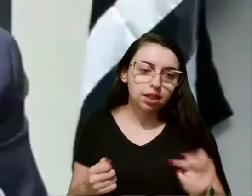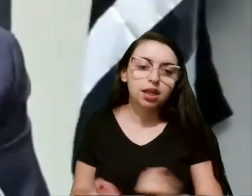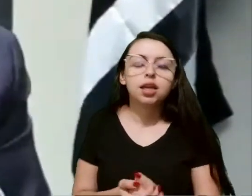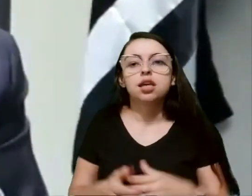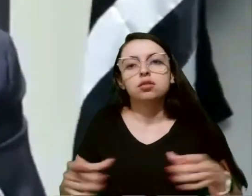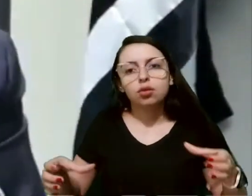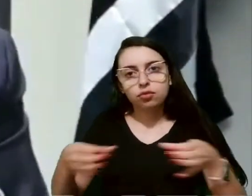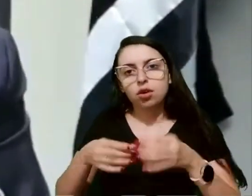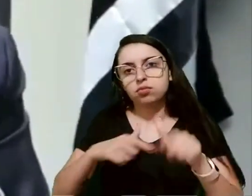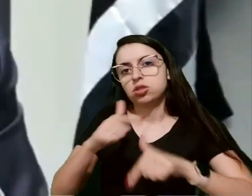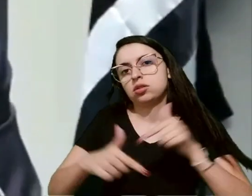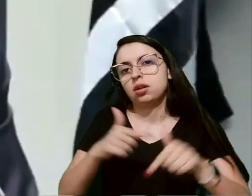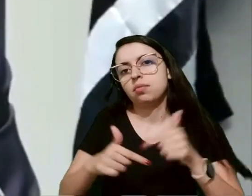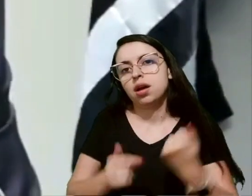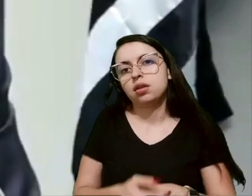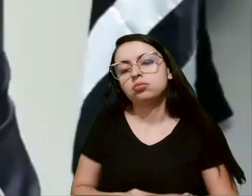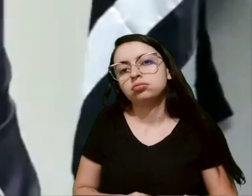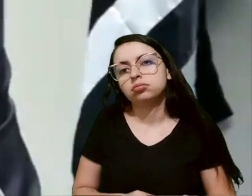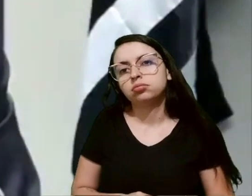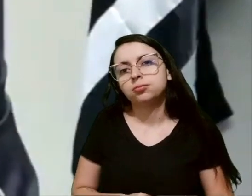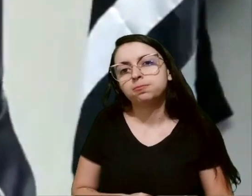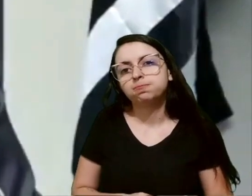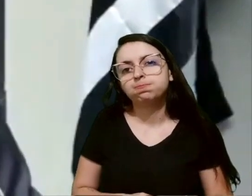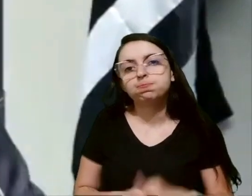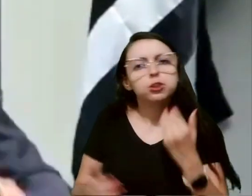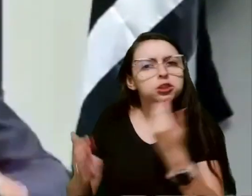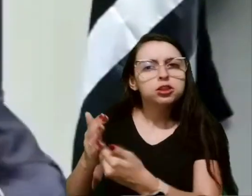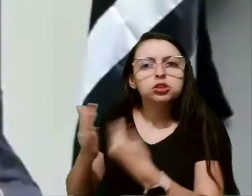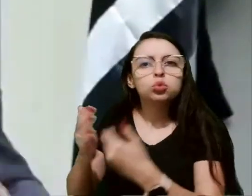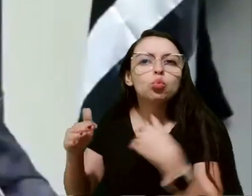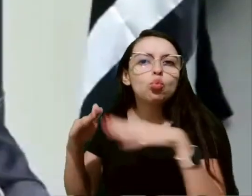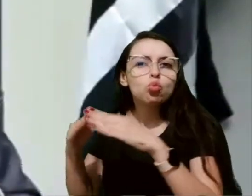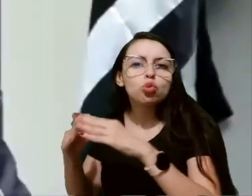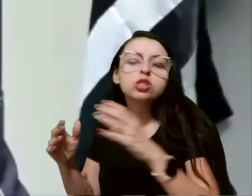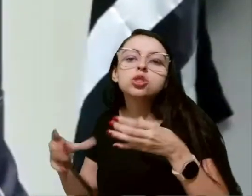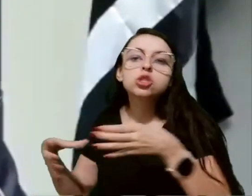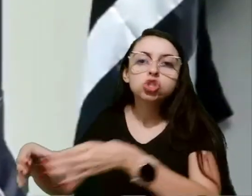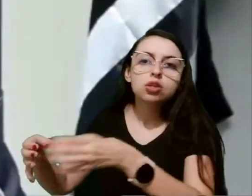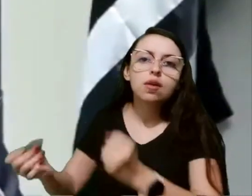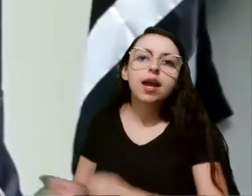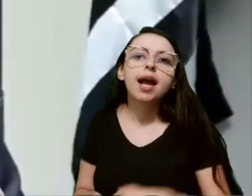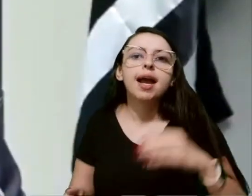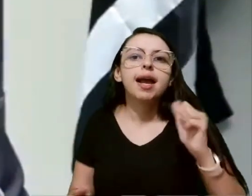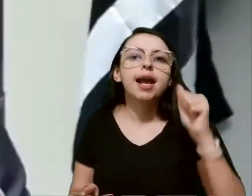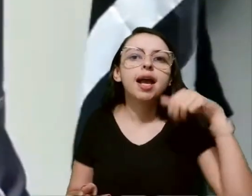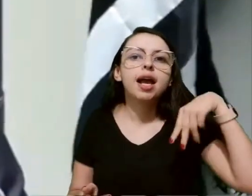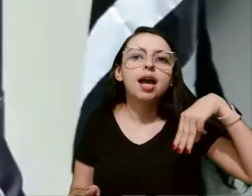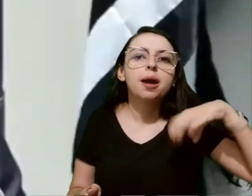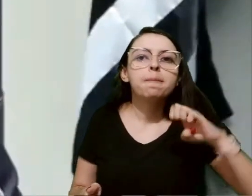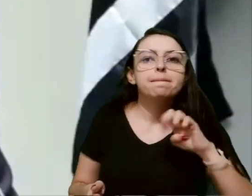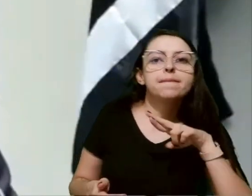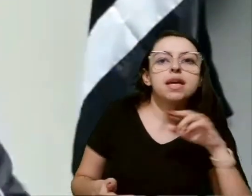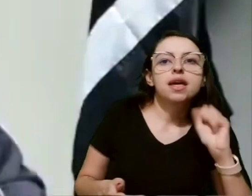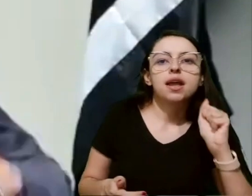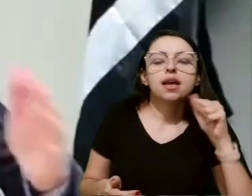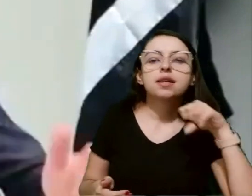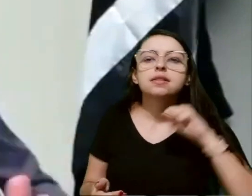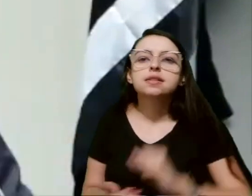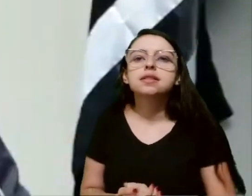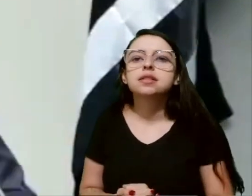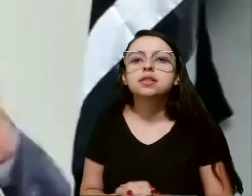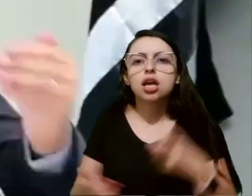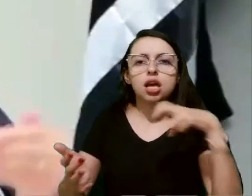a atual estrutura e eventualmente especializar a Câmara. Você pode querer, você fala, tem certos tipos de conduta de desvio social, sei lá,